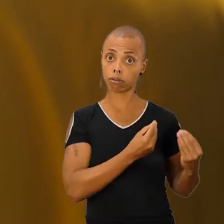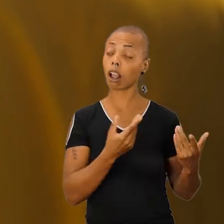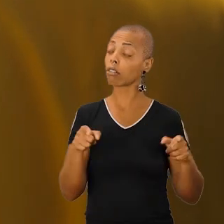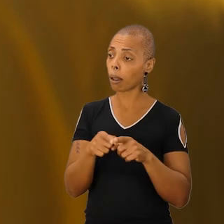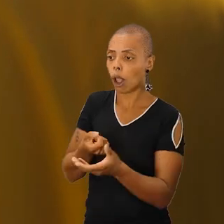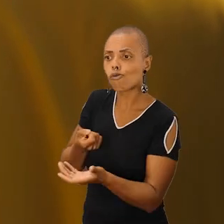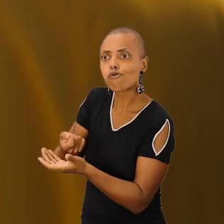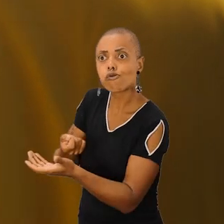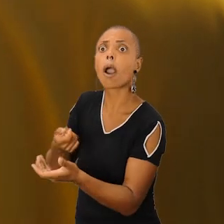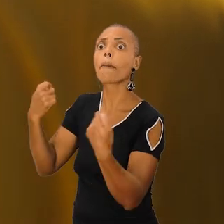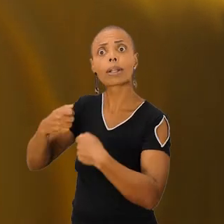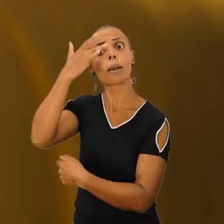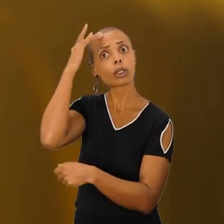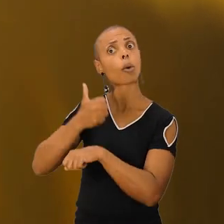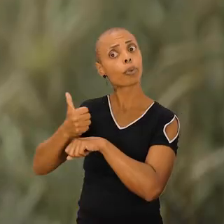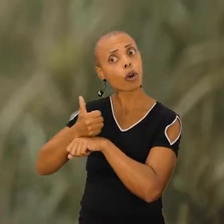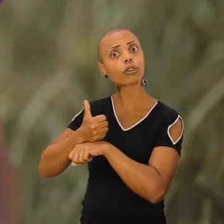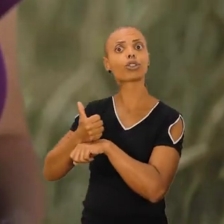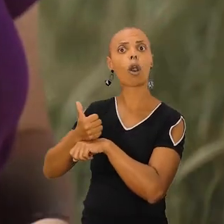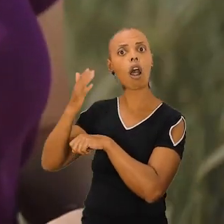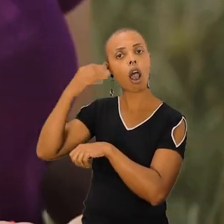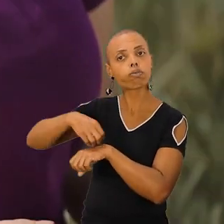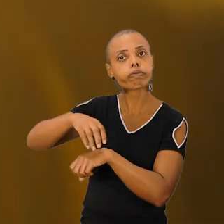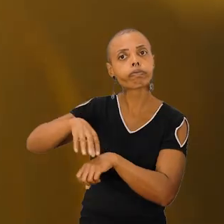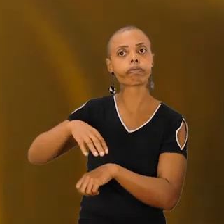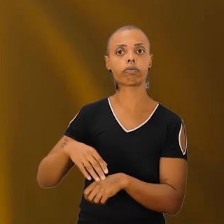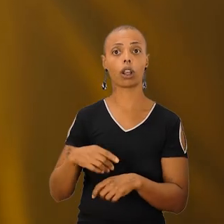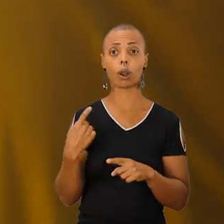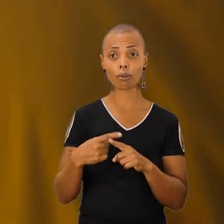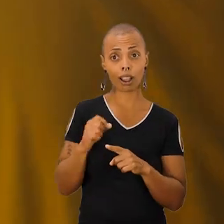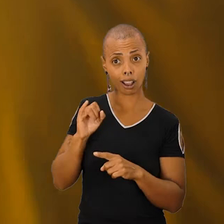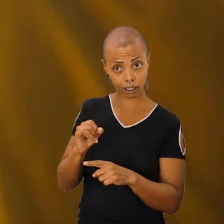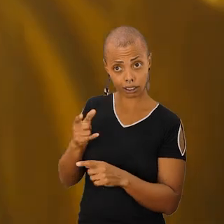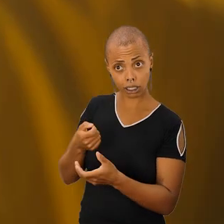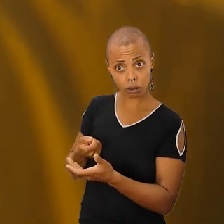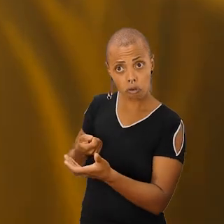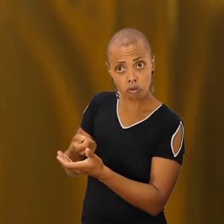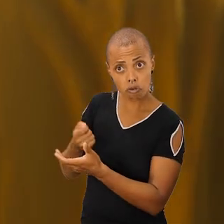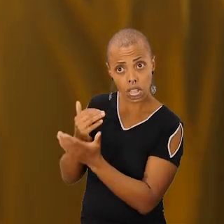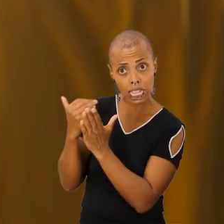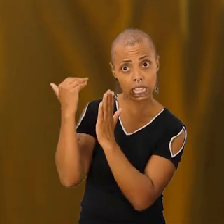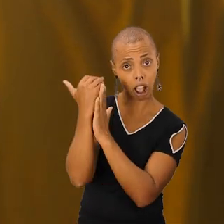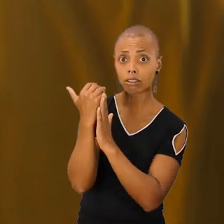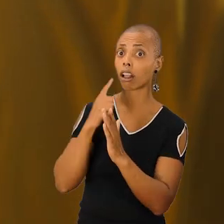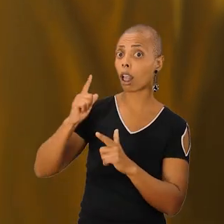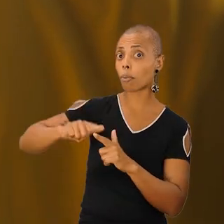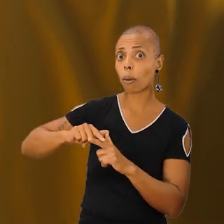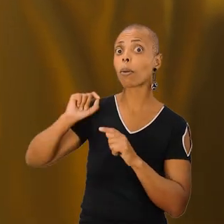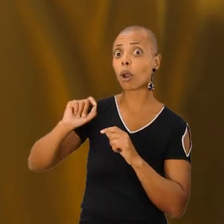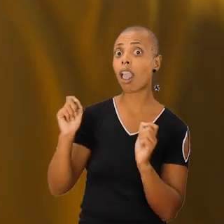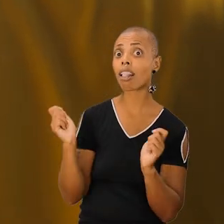usar os defensivos sem orientação de um agrônomo. Aplicar a dose errada dá tanto problema que pode tornar as pragas